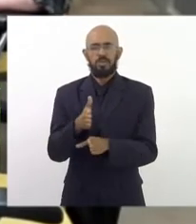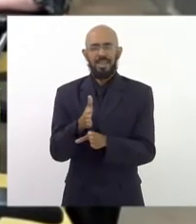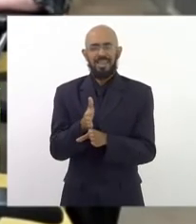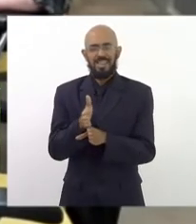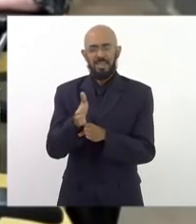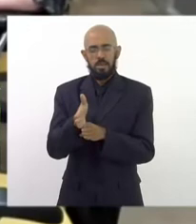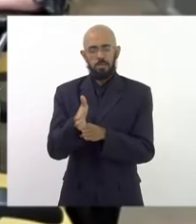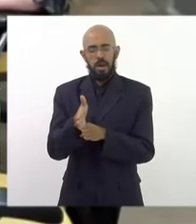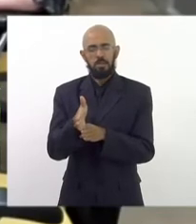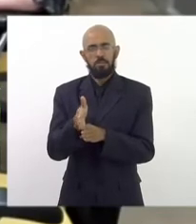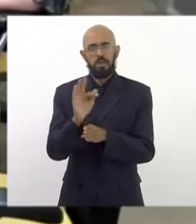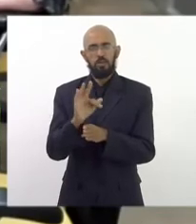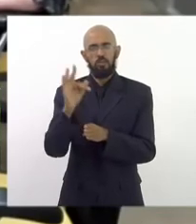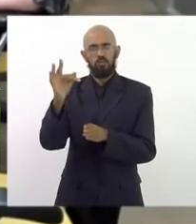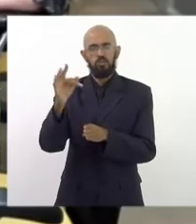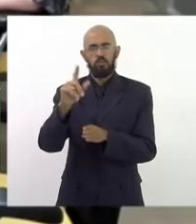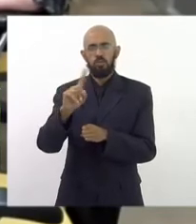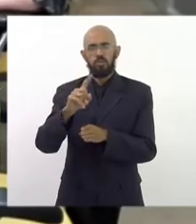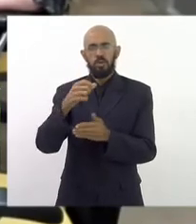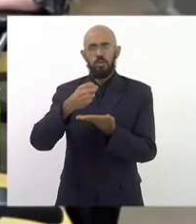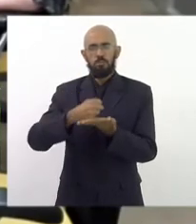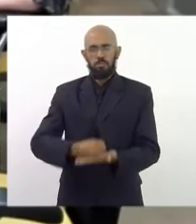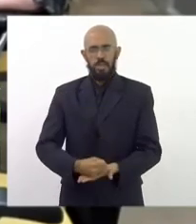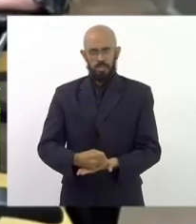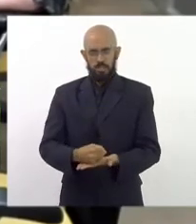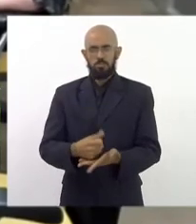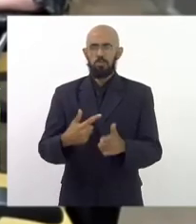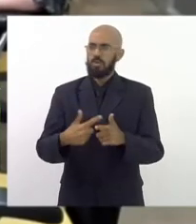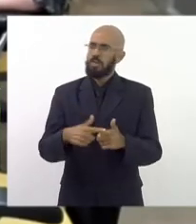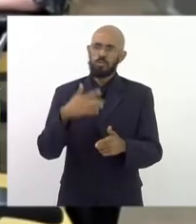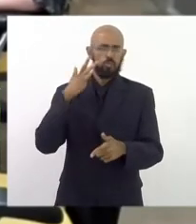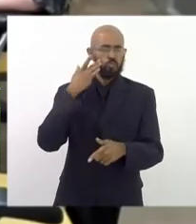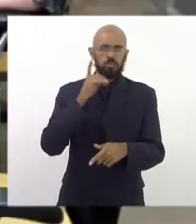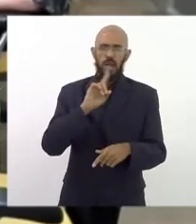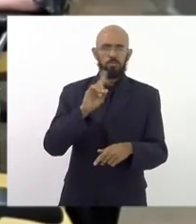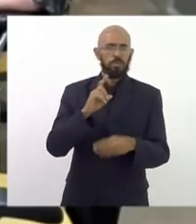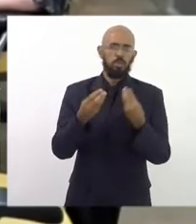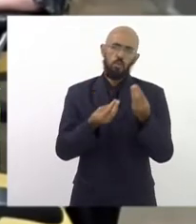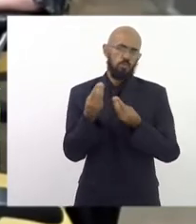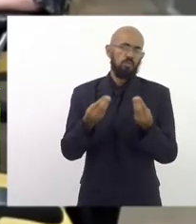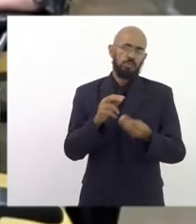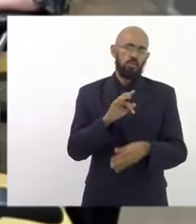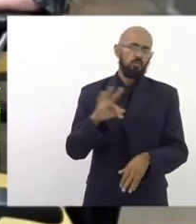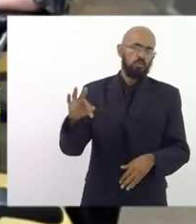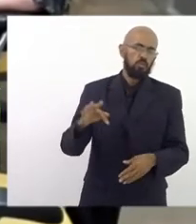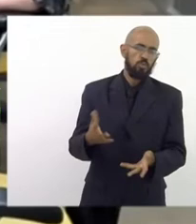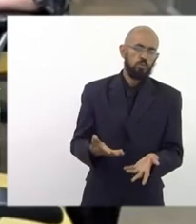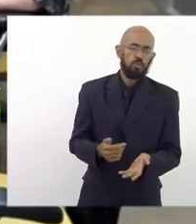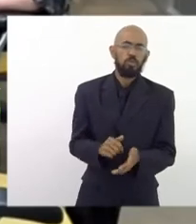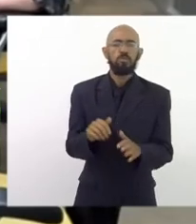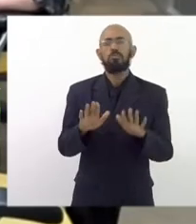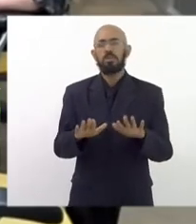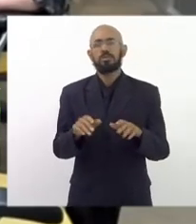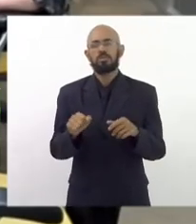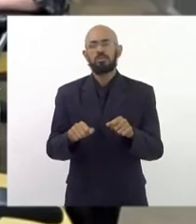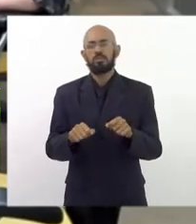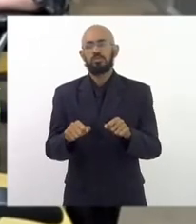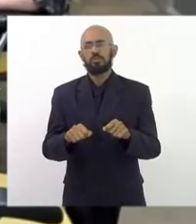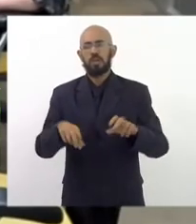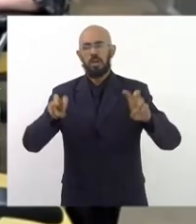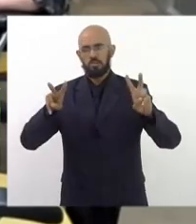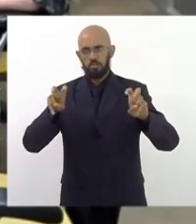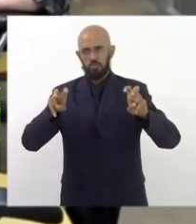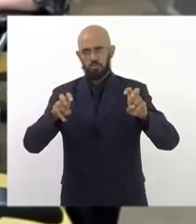também, porque a gente não sabe como é que vai ser o comportamento na frente. Enfim, está bem, bem encaminhado esse assunto